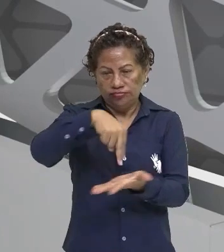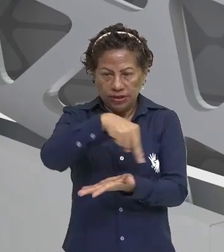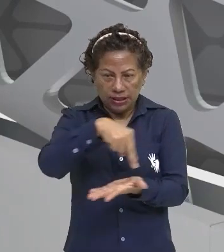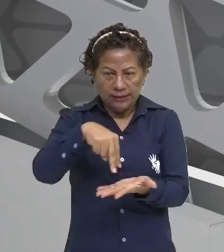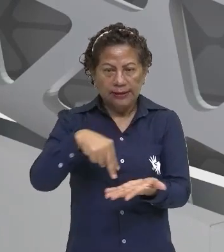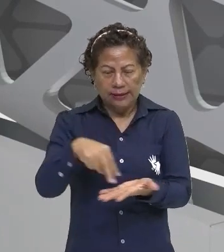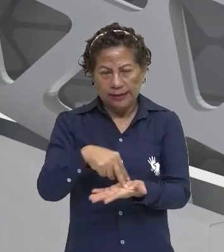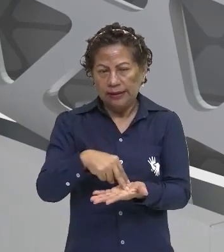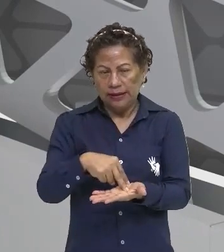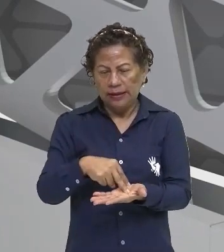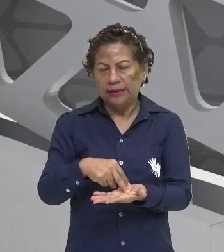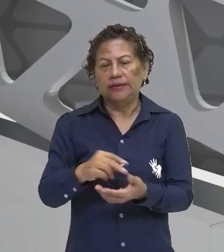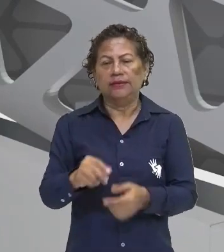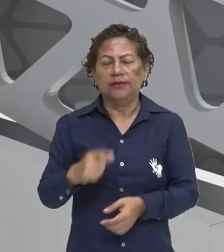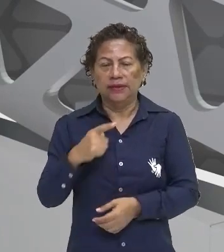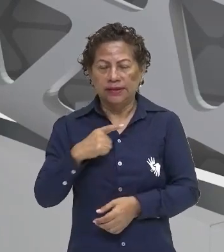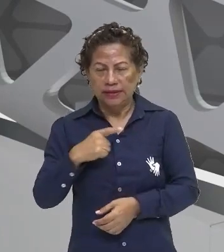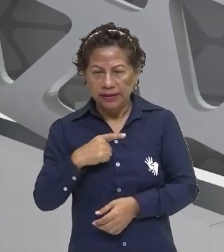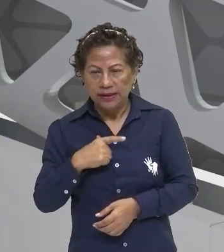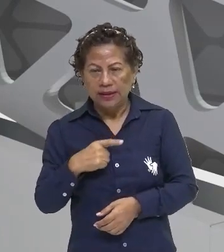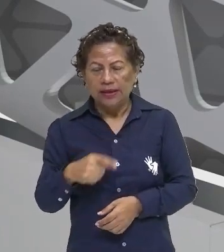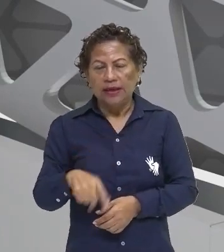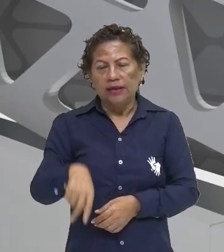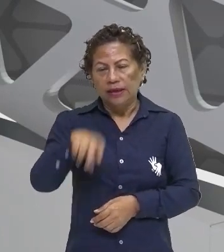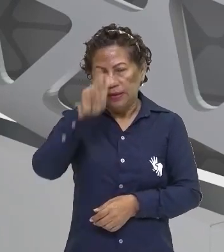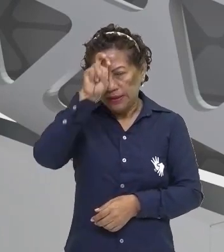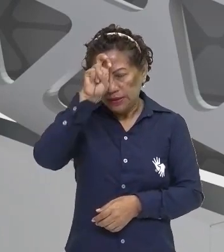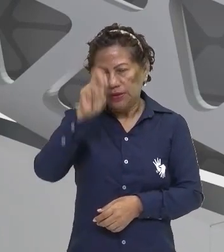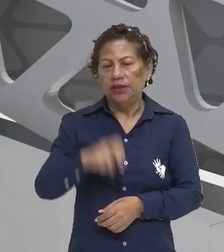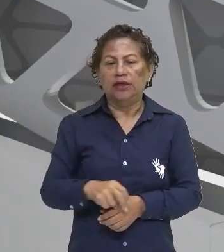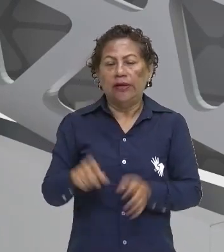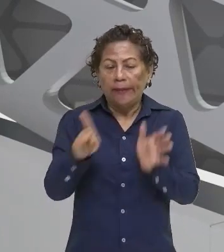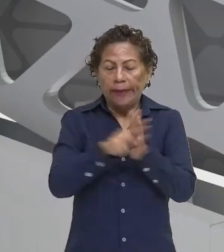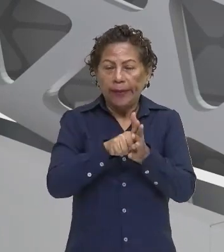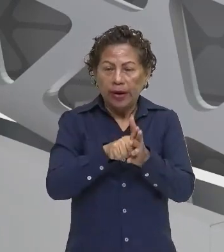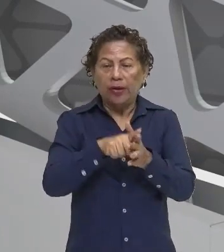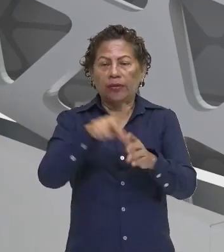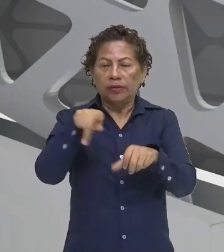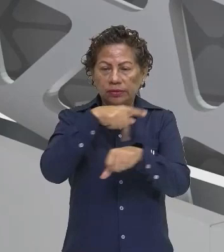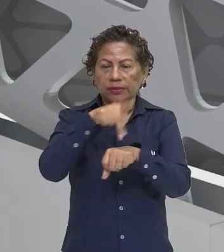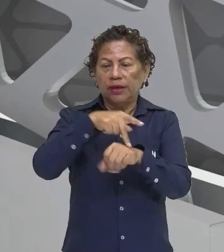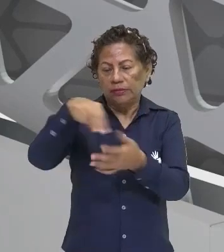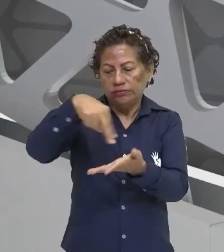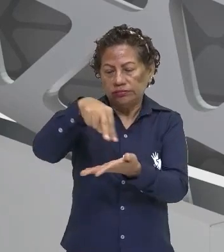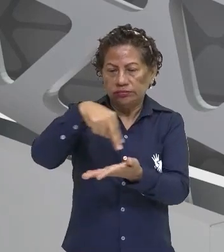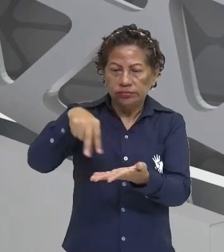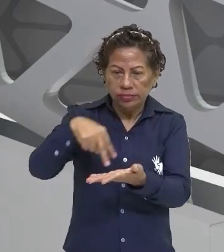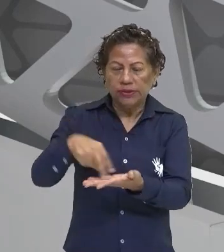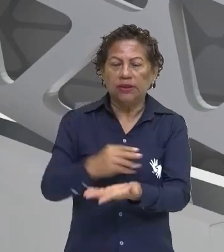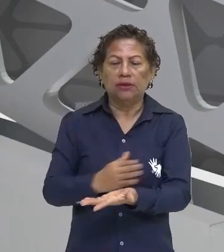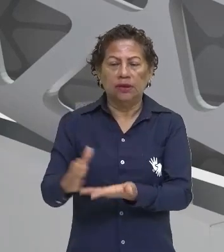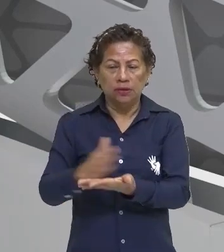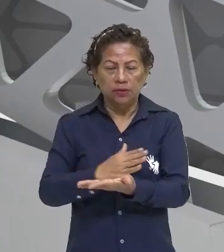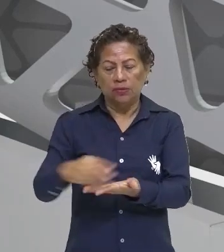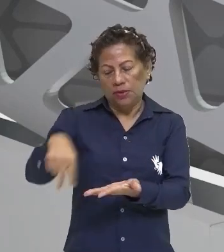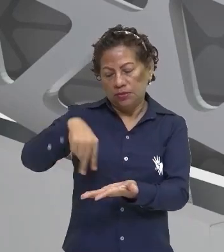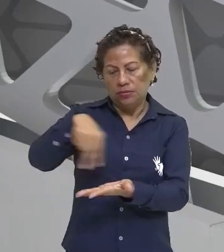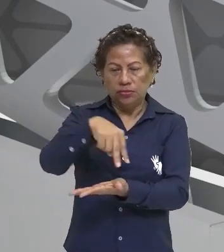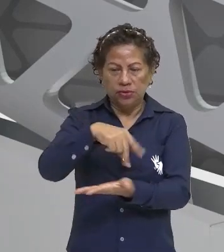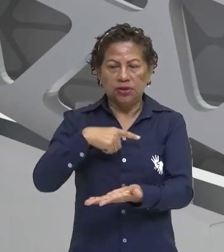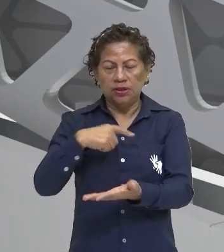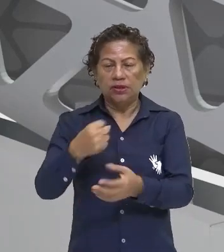A gente tem no Egito, danças específicas do Egito. Então, algumas danças, elas apresentam características